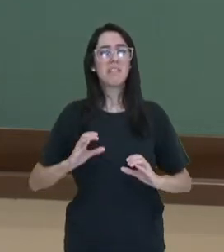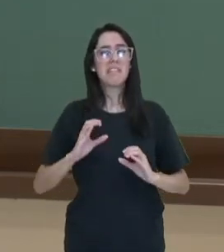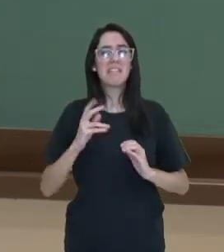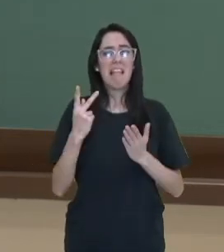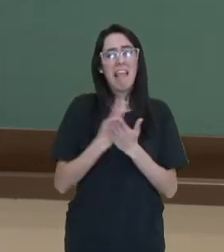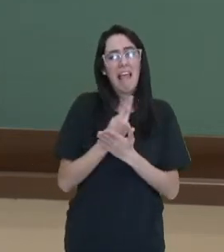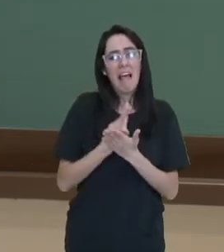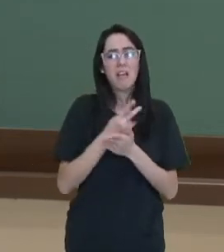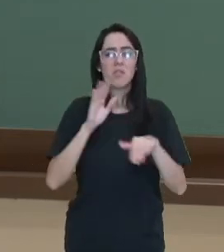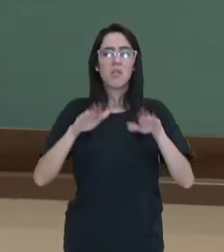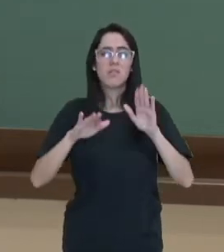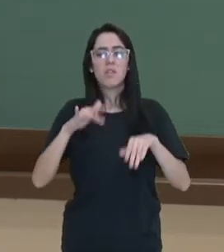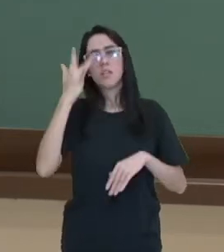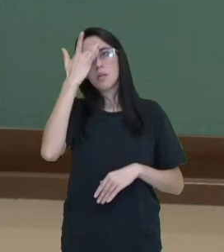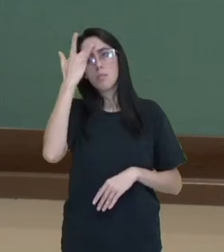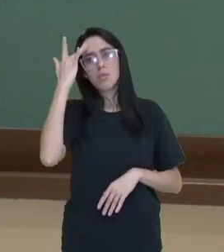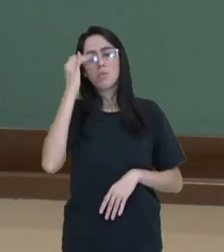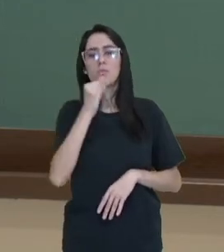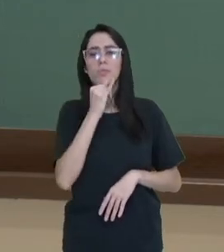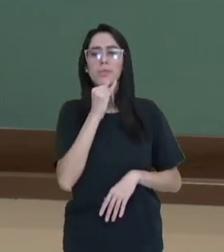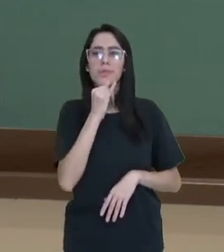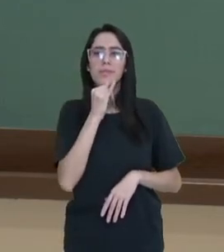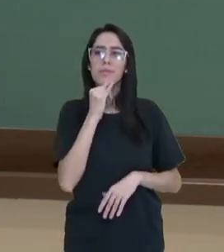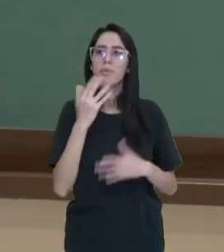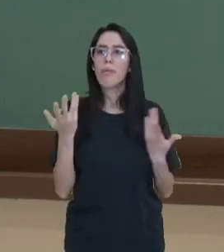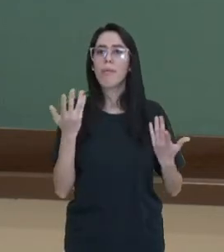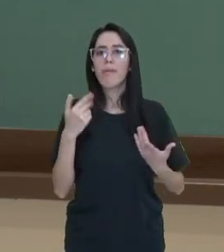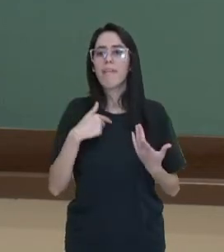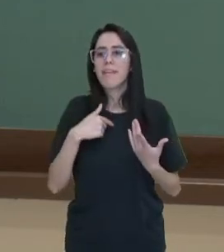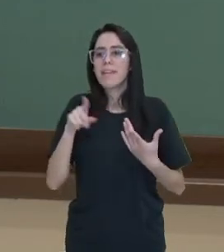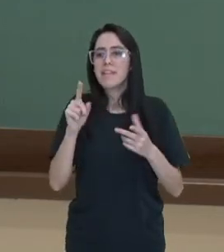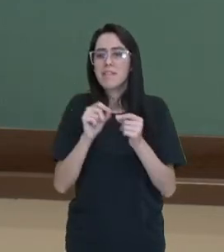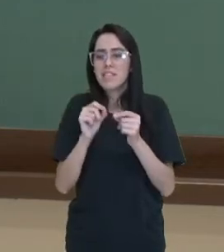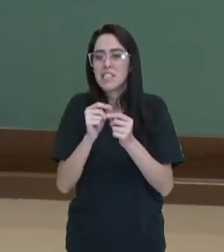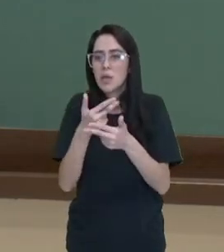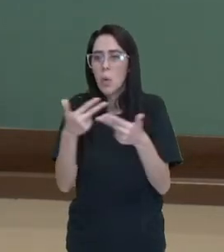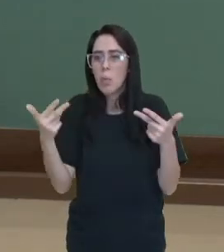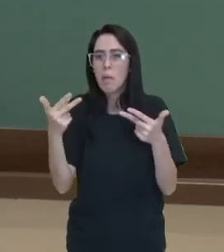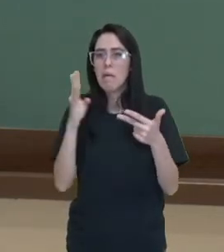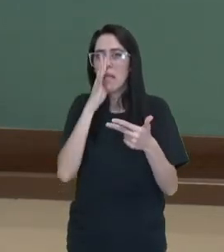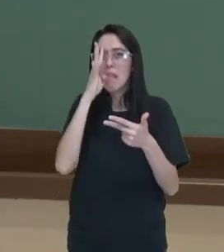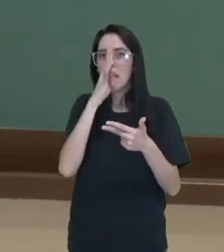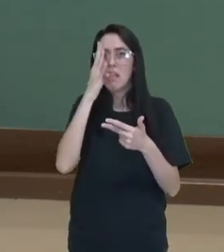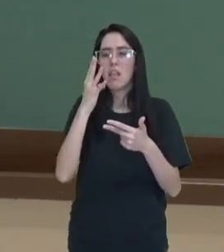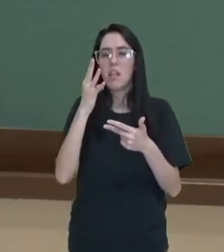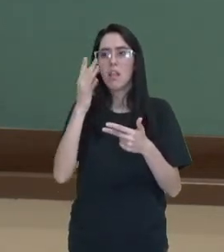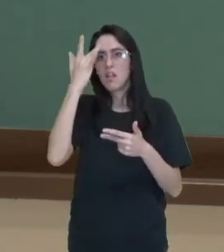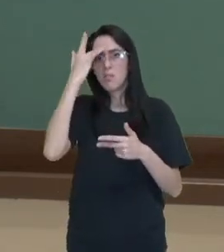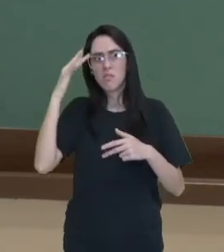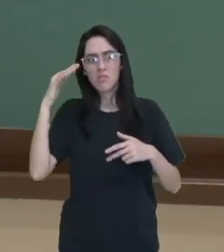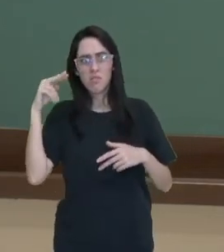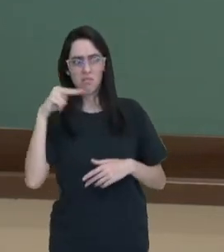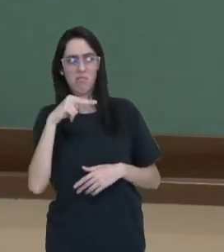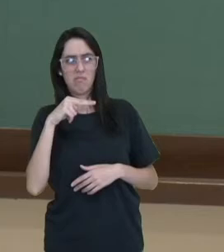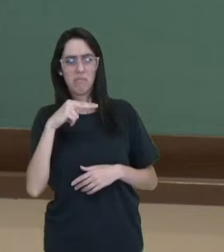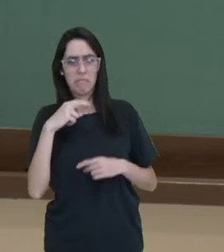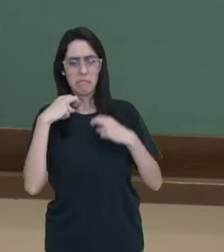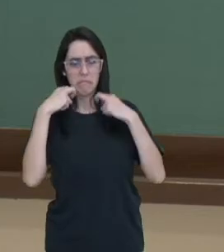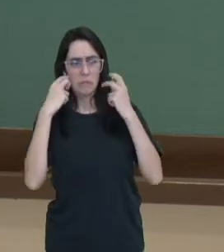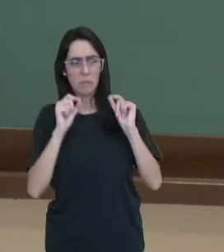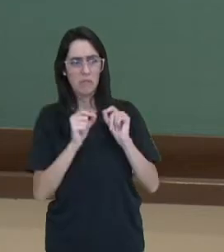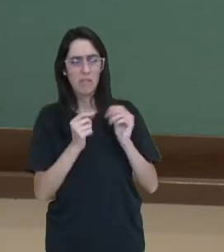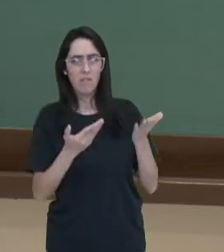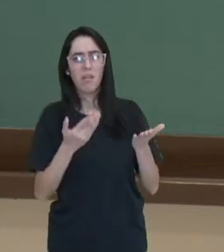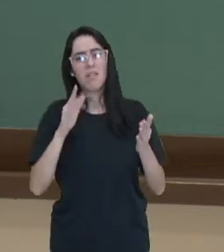pode querer fazer algo que não faria na frente de uma visita, por exemplo, né? Acaba